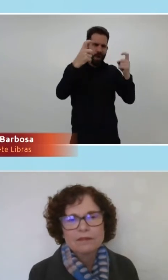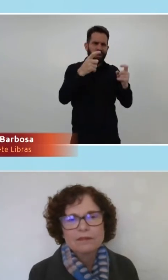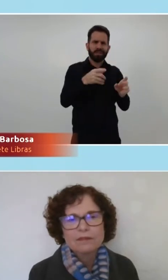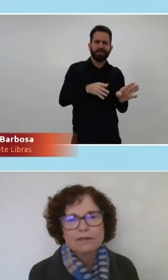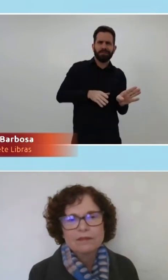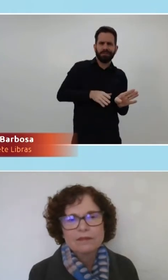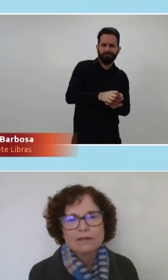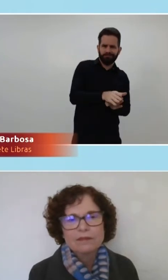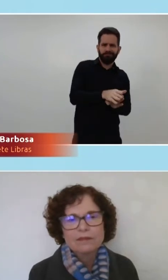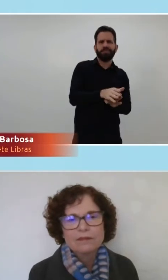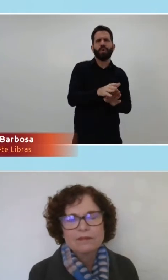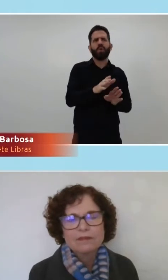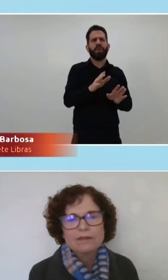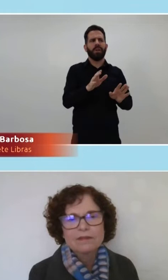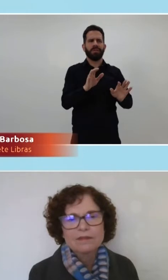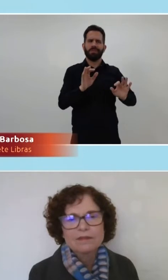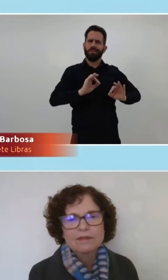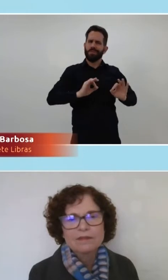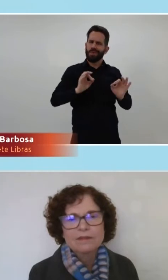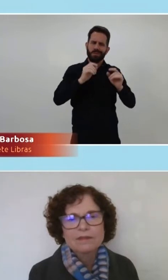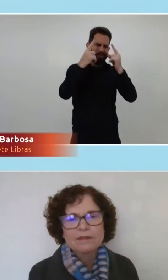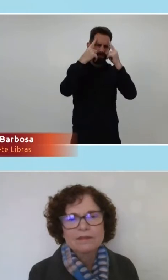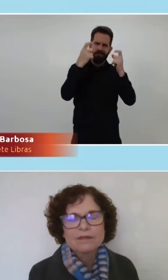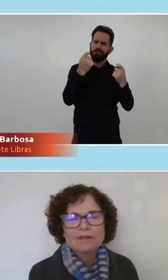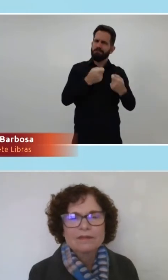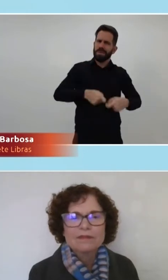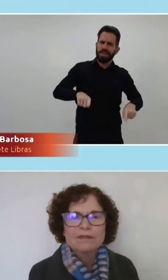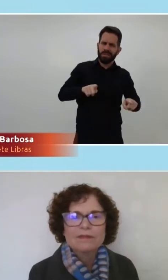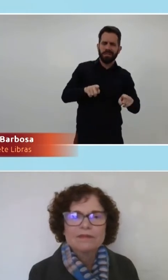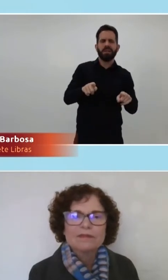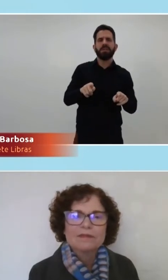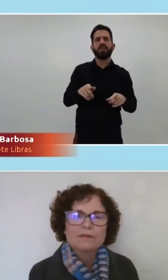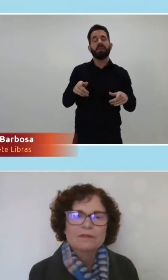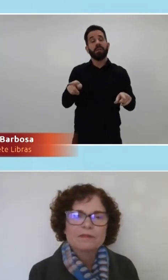violência às crianças e adolescentes. Queria que você, se